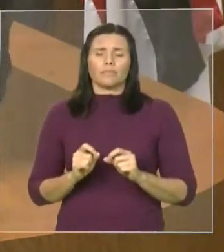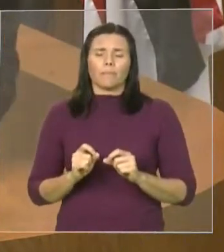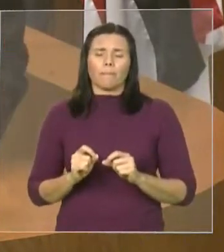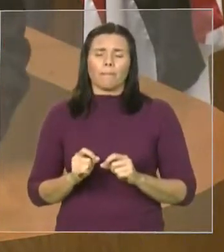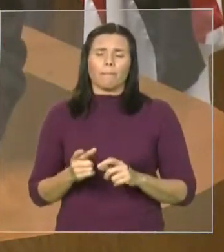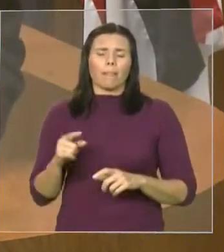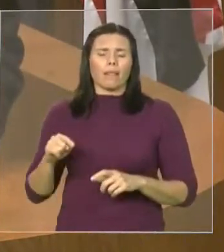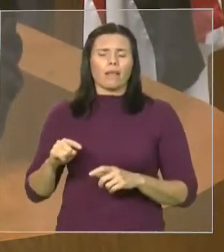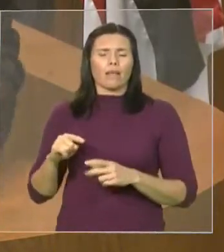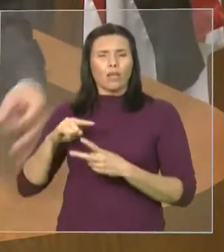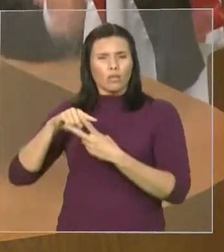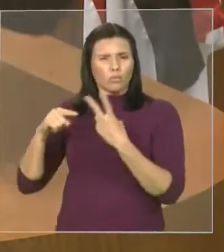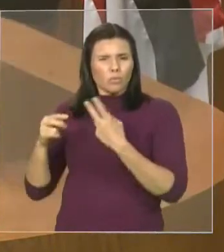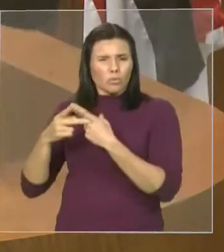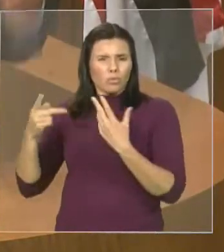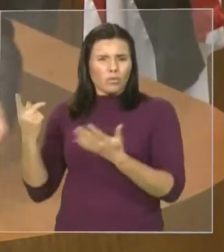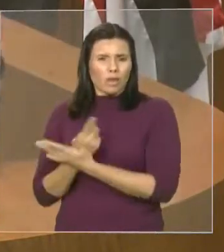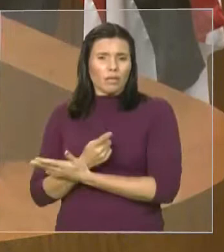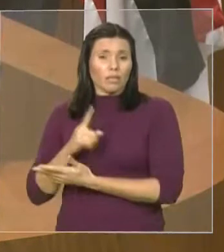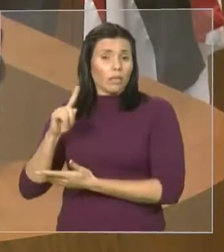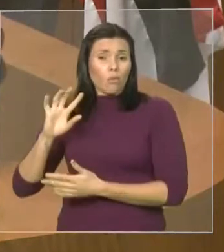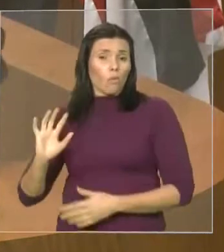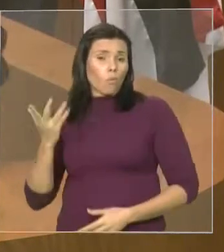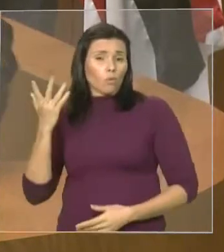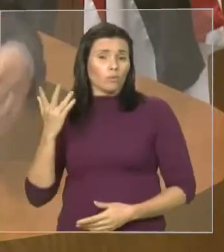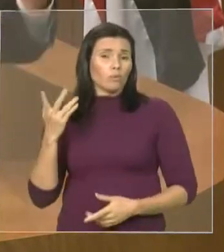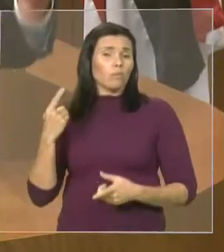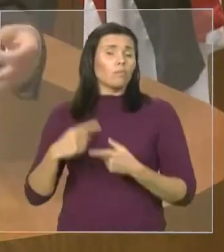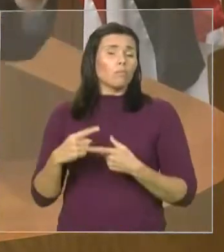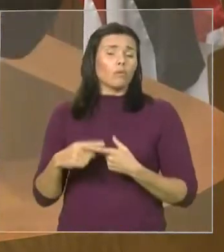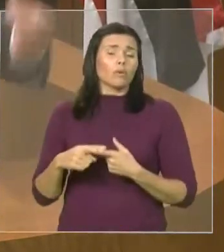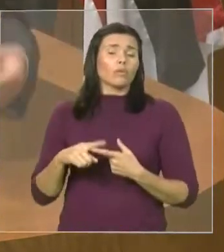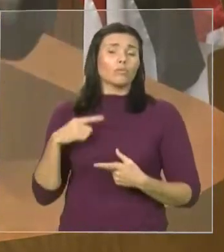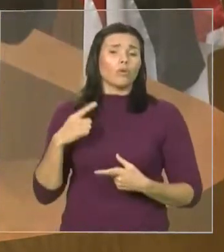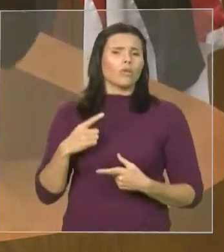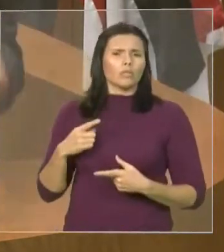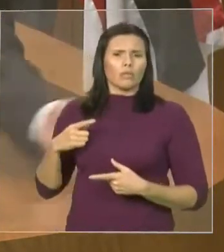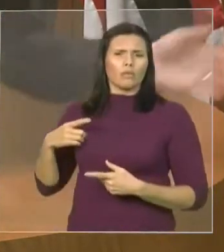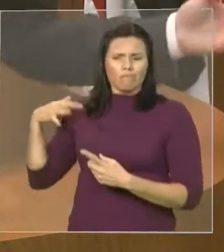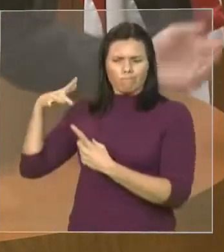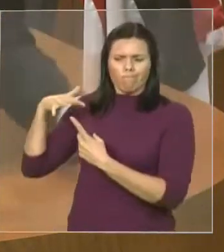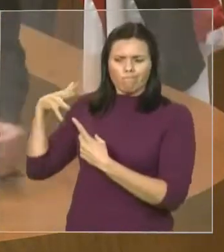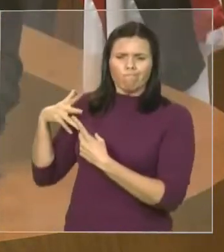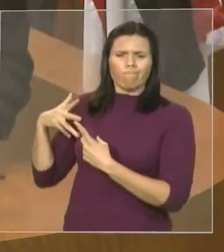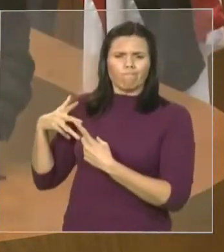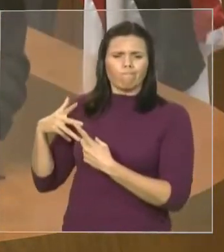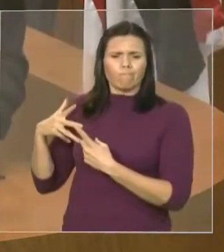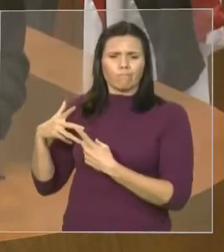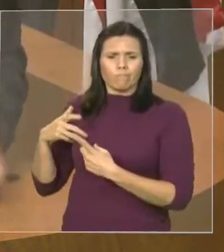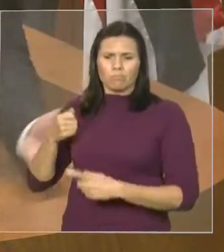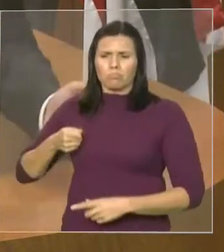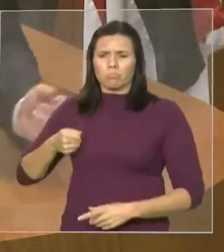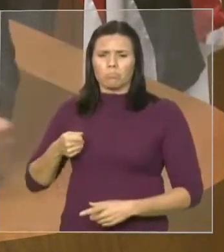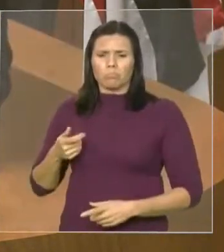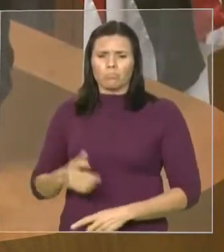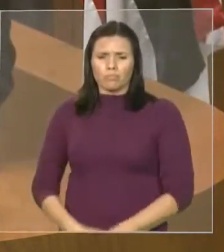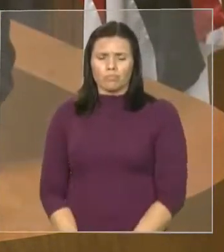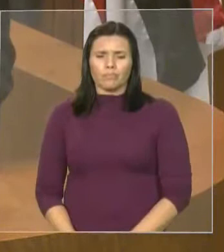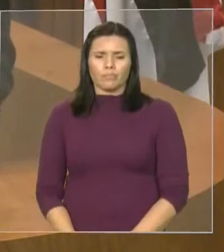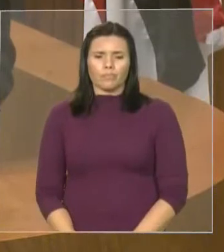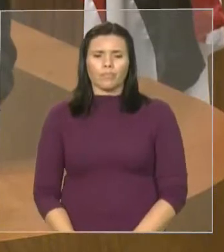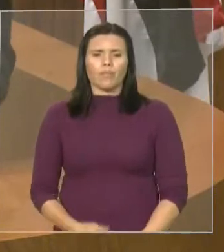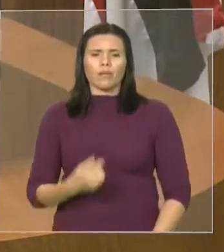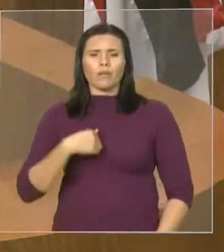Maranhão e que, na sua forma original, não tinha participação de estudantes. Como é que pode